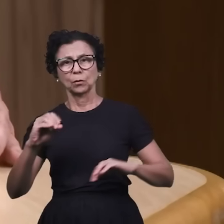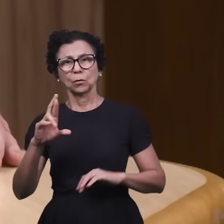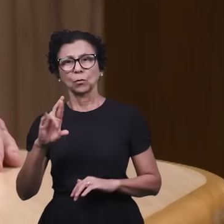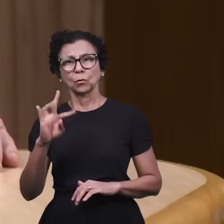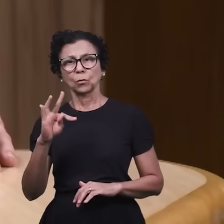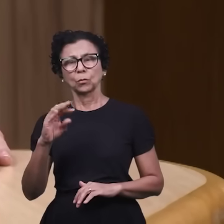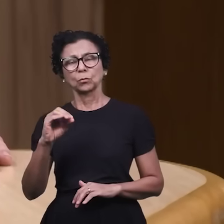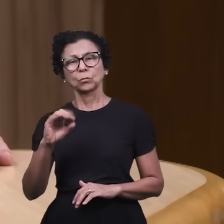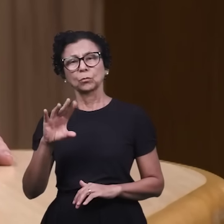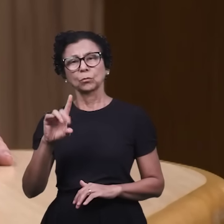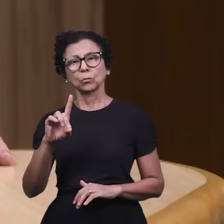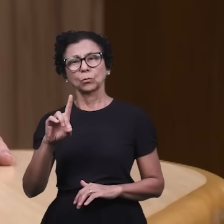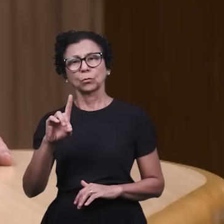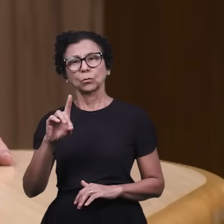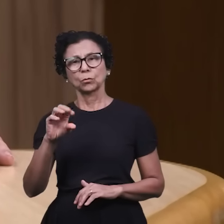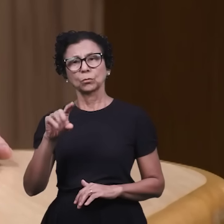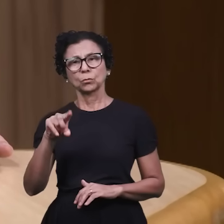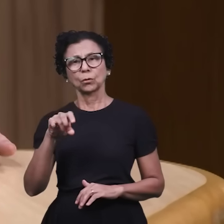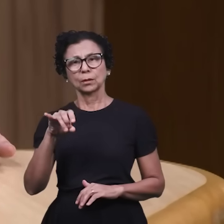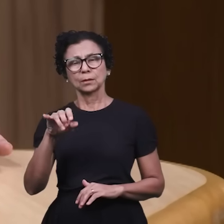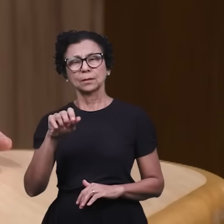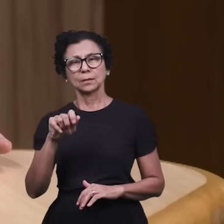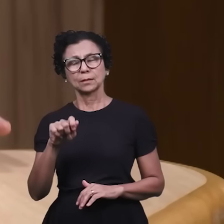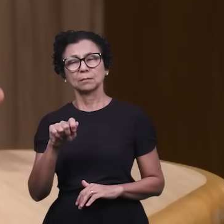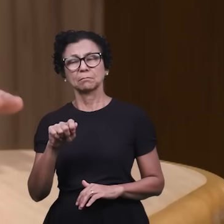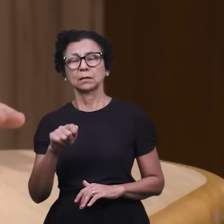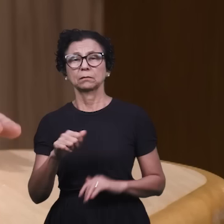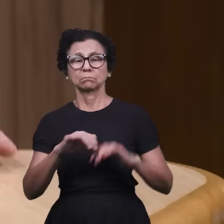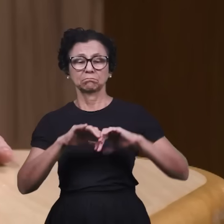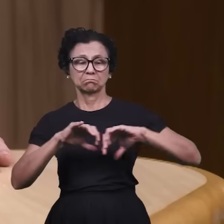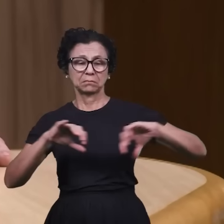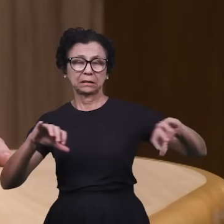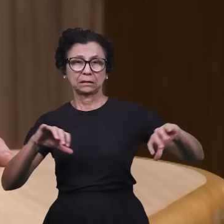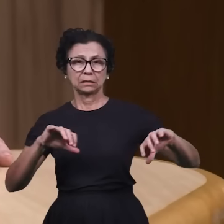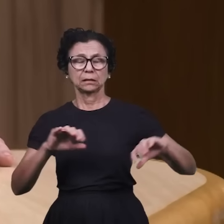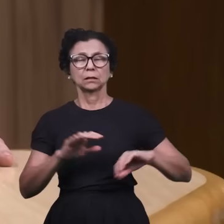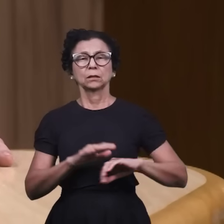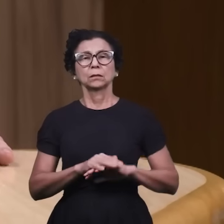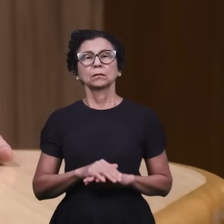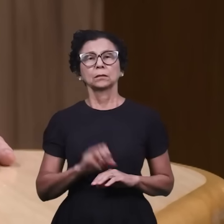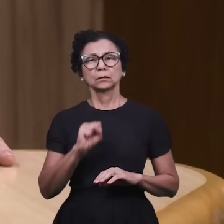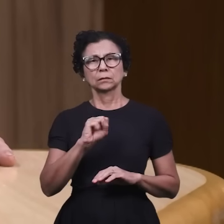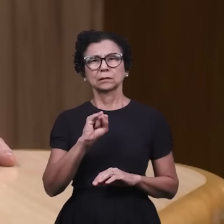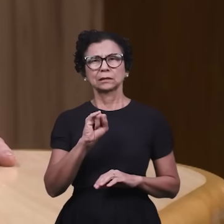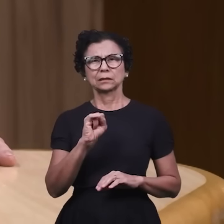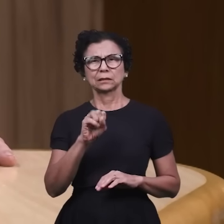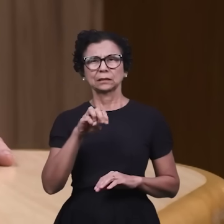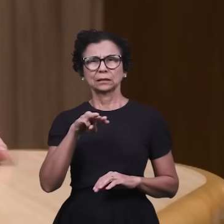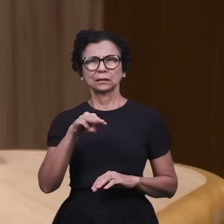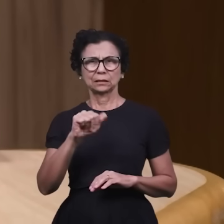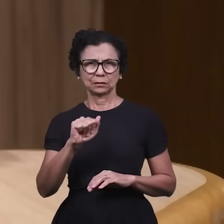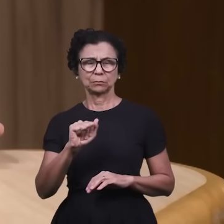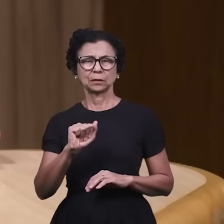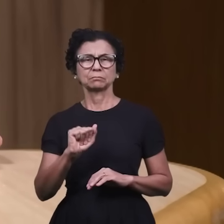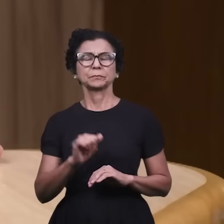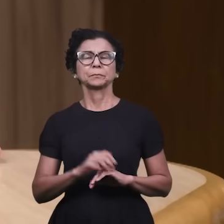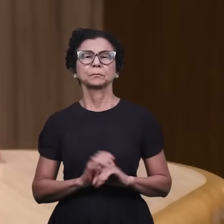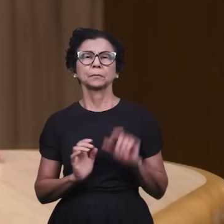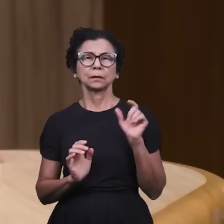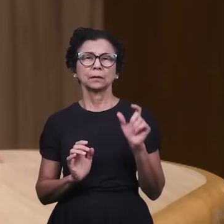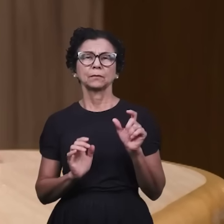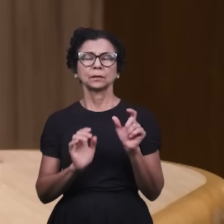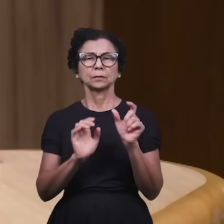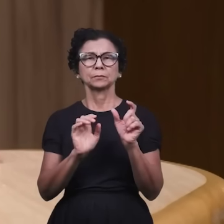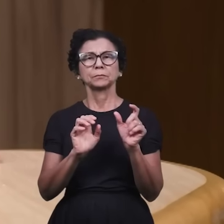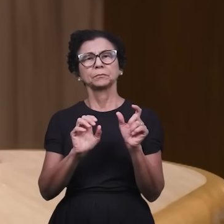Ortodoxa. E então ali esse cisma, eu vejo que foi o início